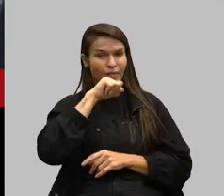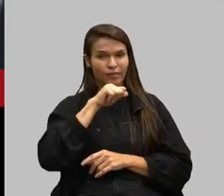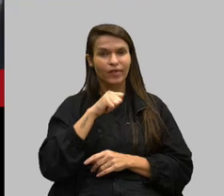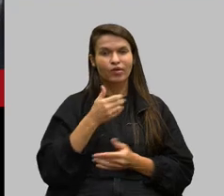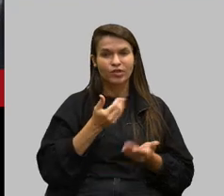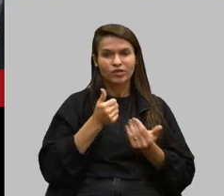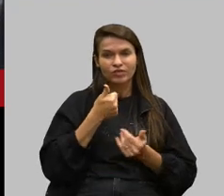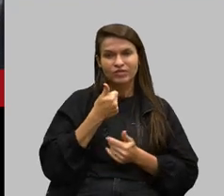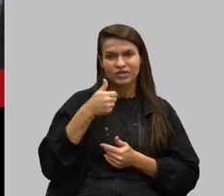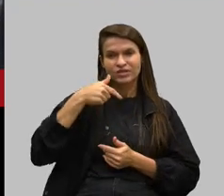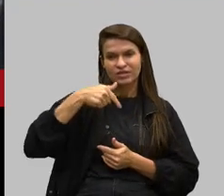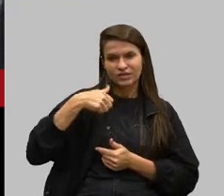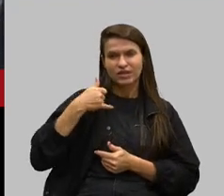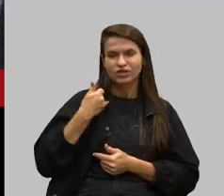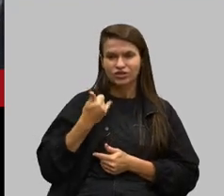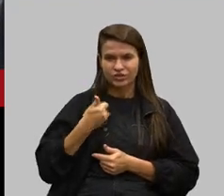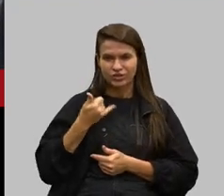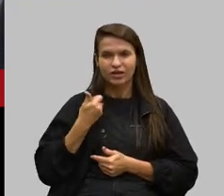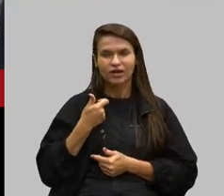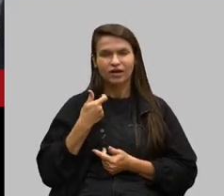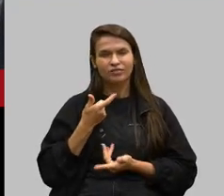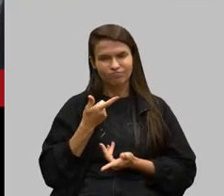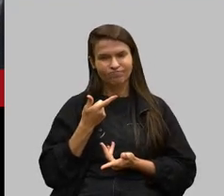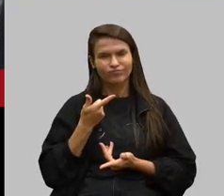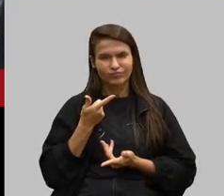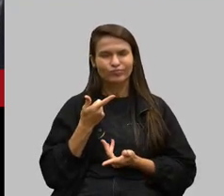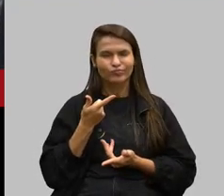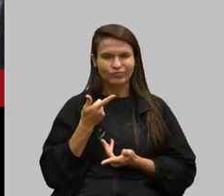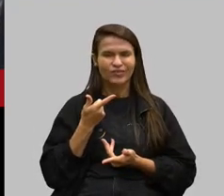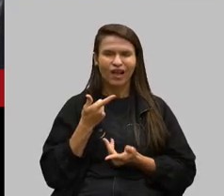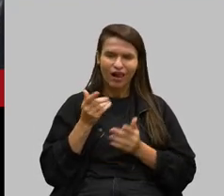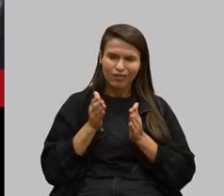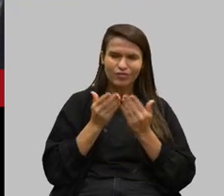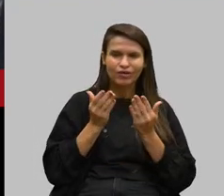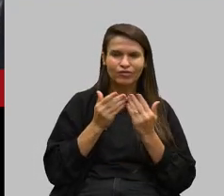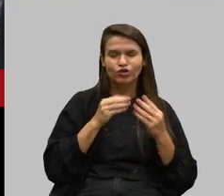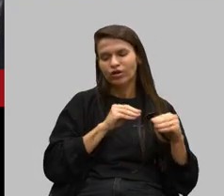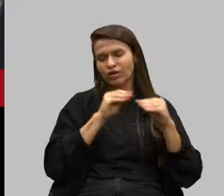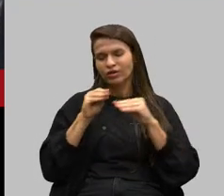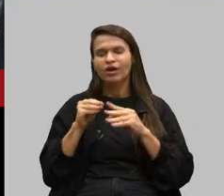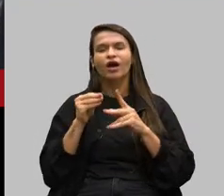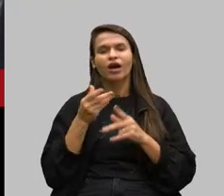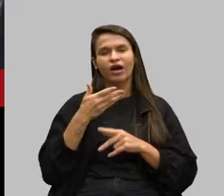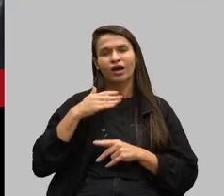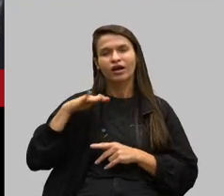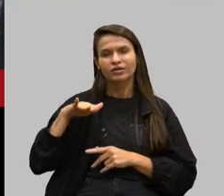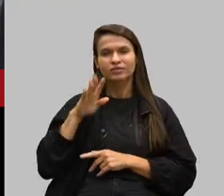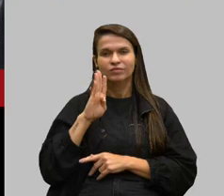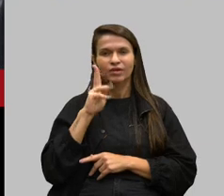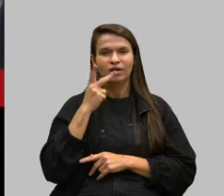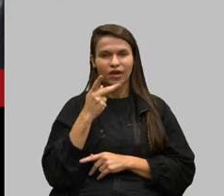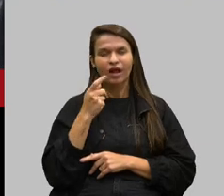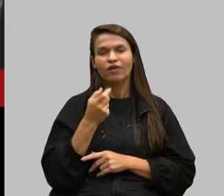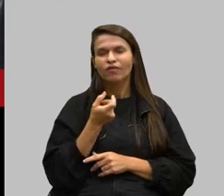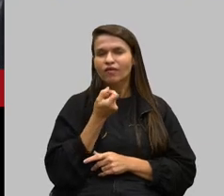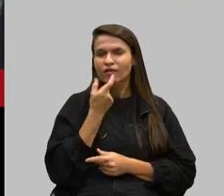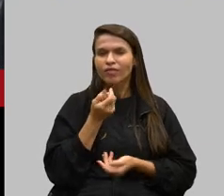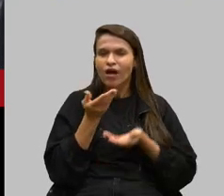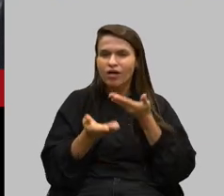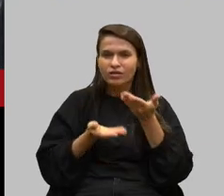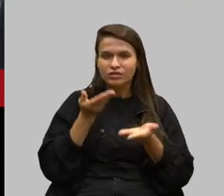em situação de vulnerabilidade nós trouxemos a criança para Belo Horizonte ela foi tratada medicada tomou uma medicação vi